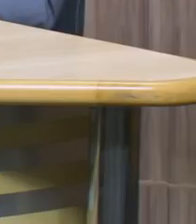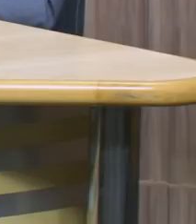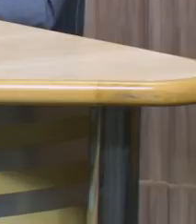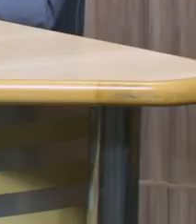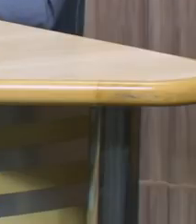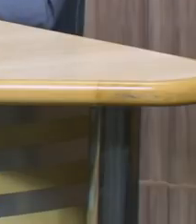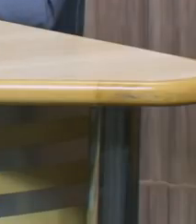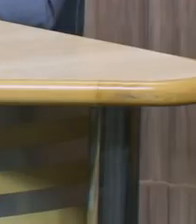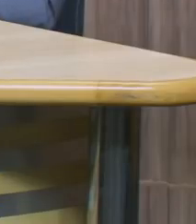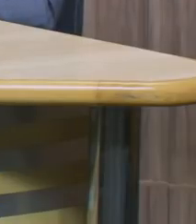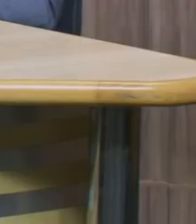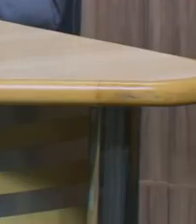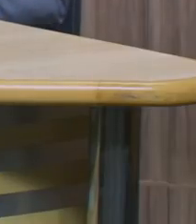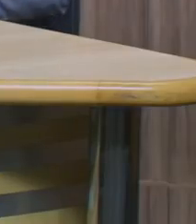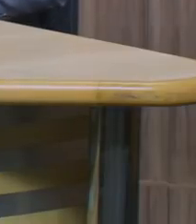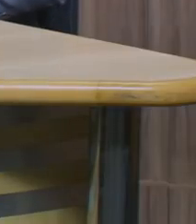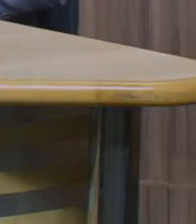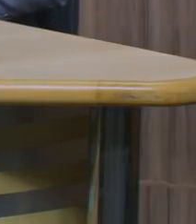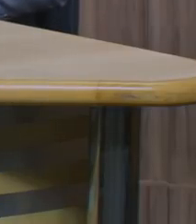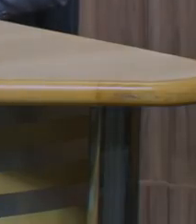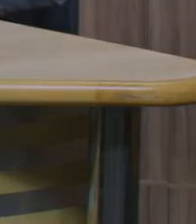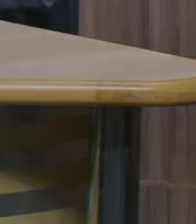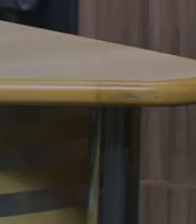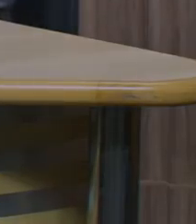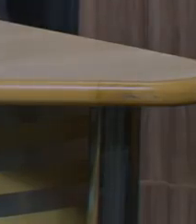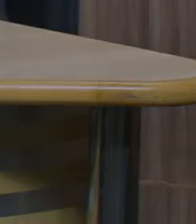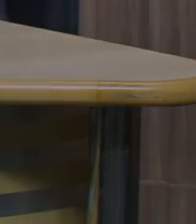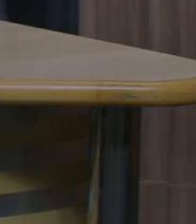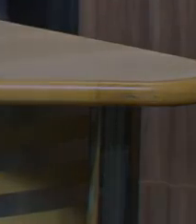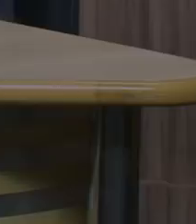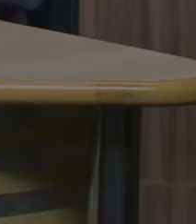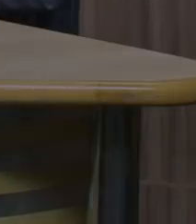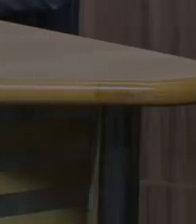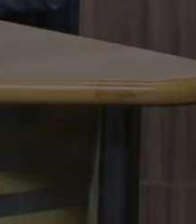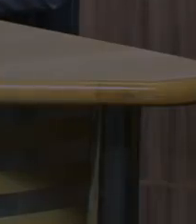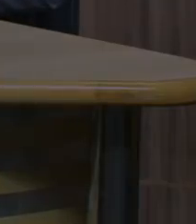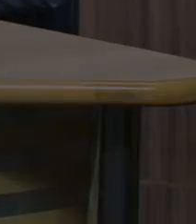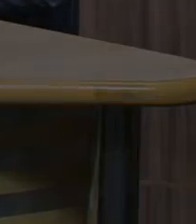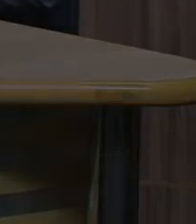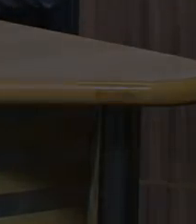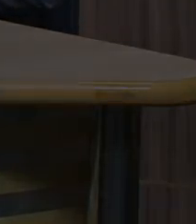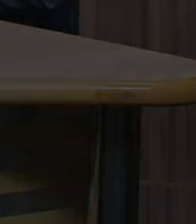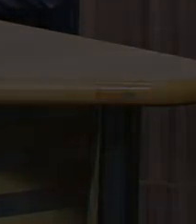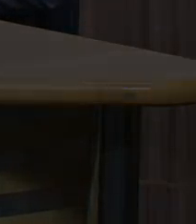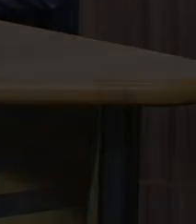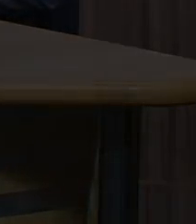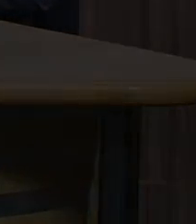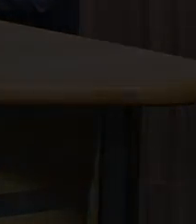Você acabou de assistir na TV Web Manaim Conversas Bíblicas.